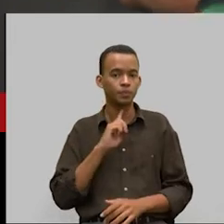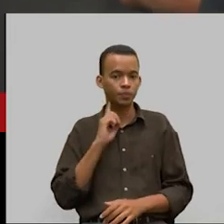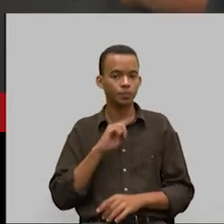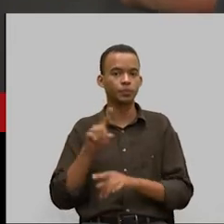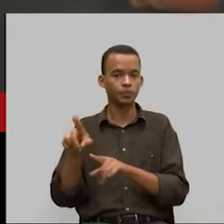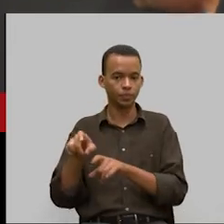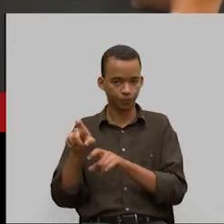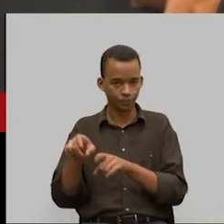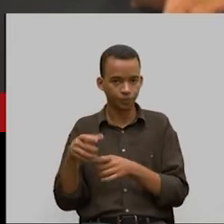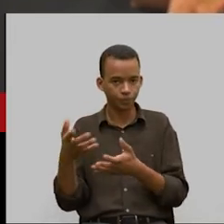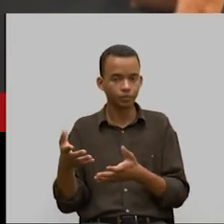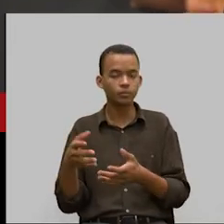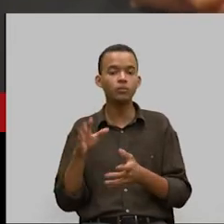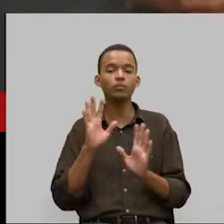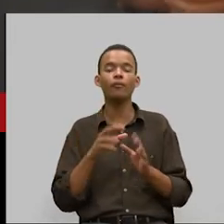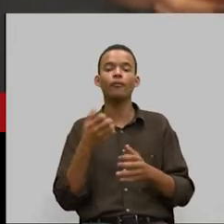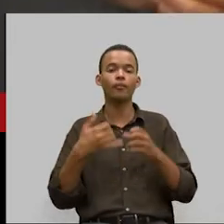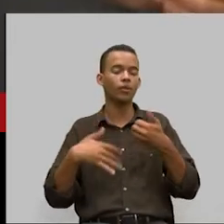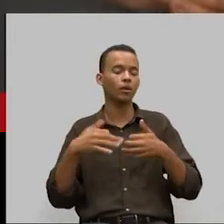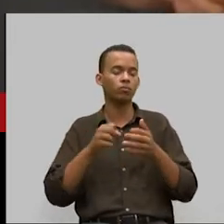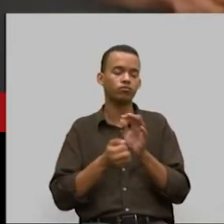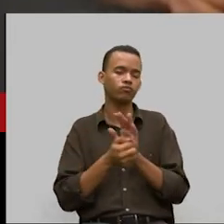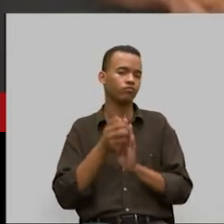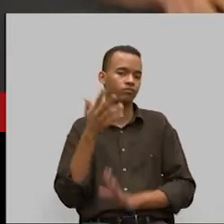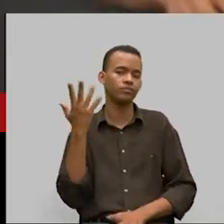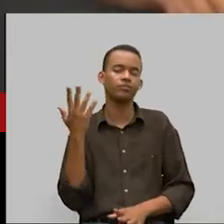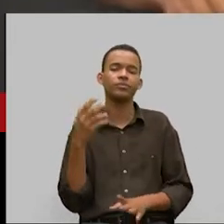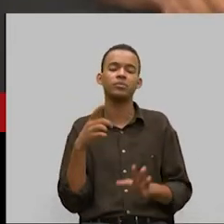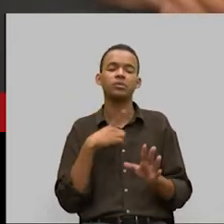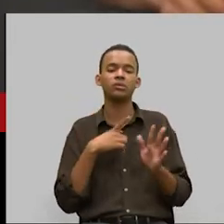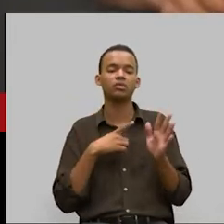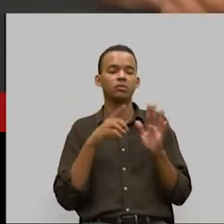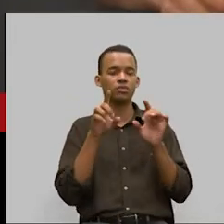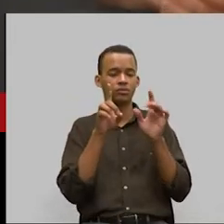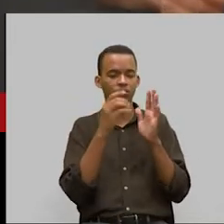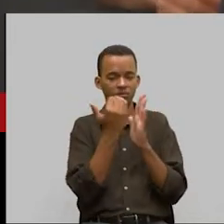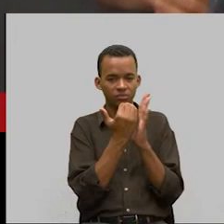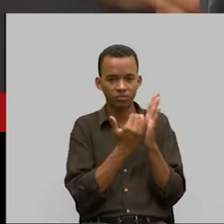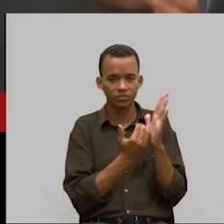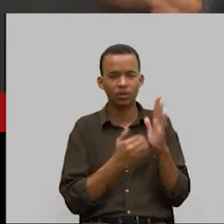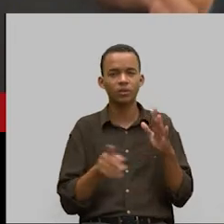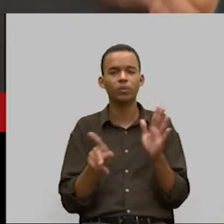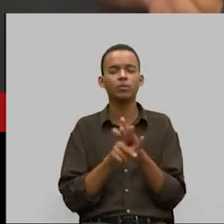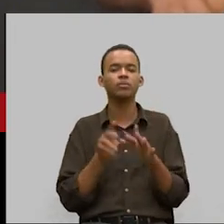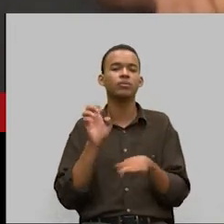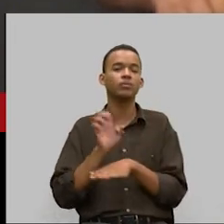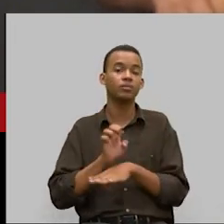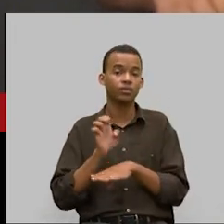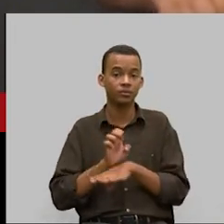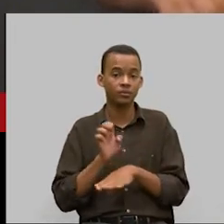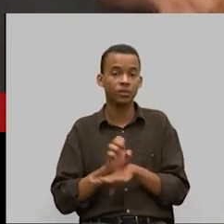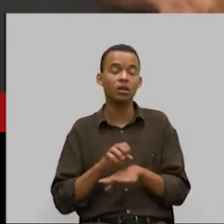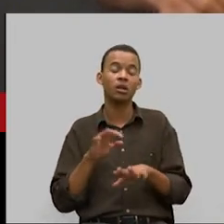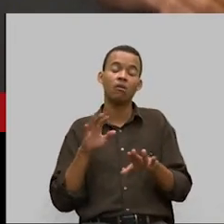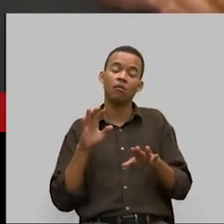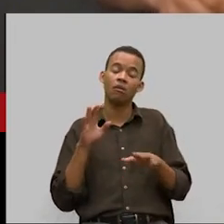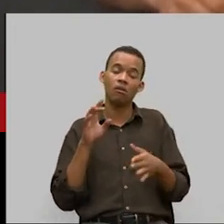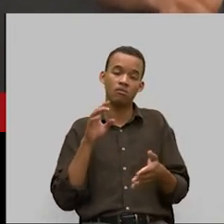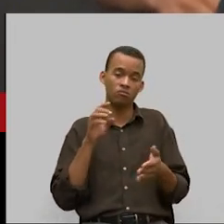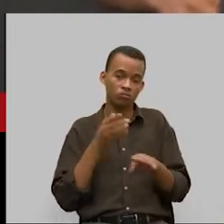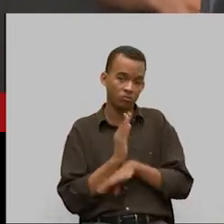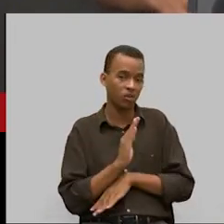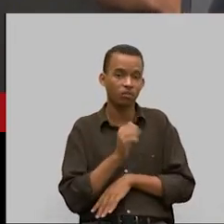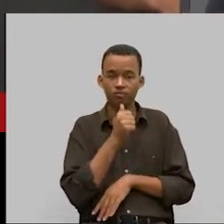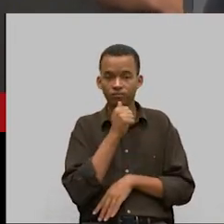disso para transformar as diretrizes estaduais que nós temos uma diretriz Estadual que Aliás não foi aprovado no Conselho